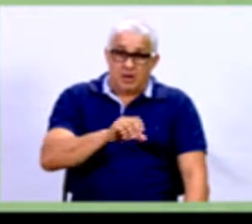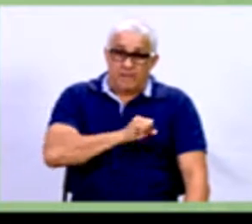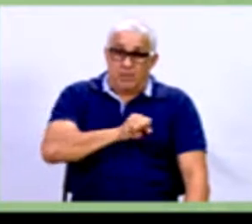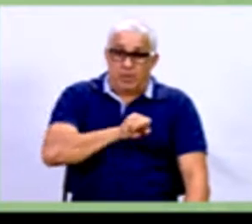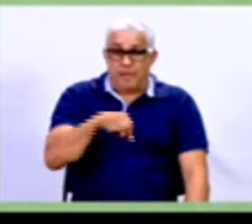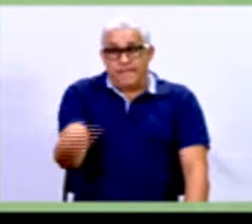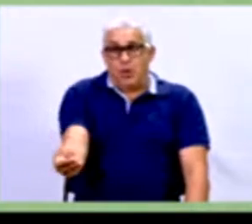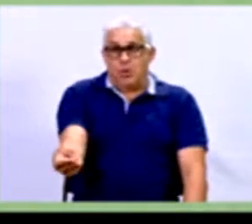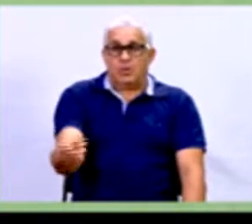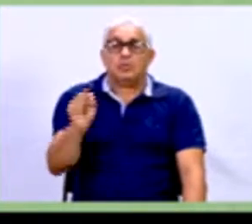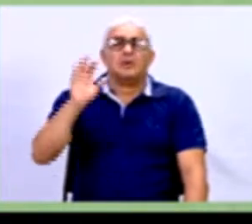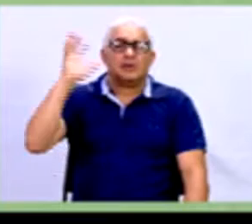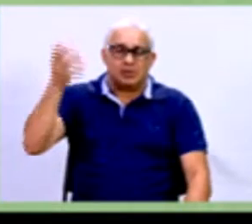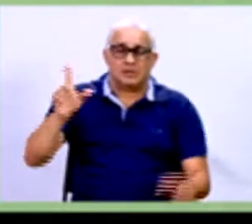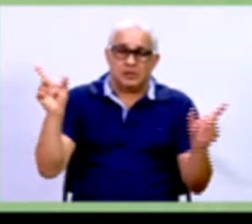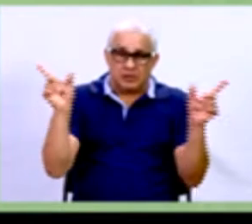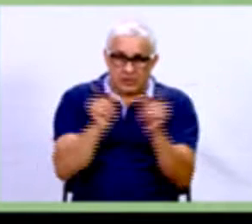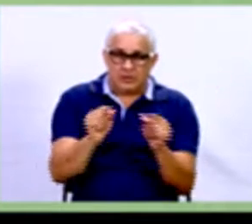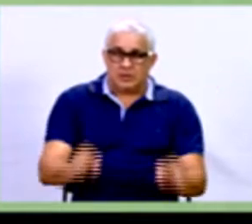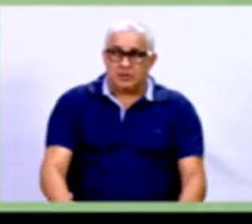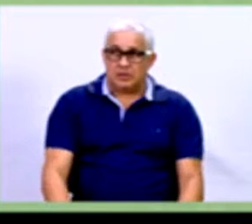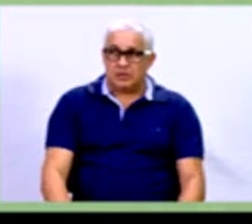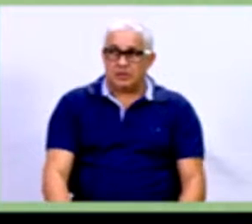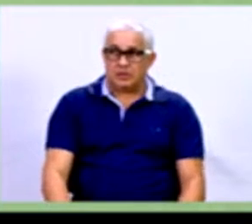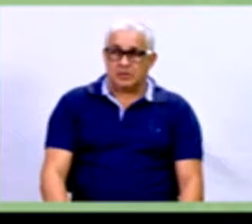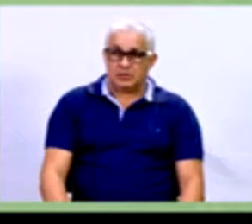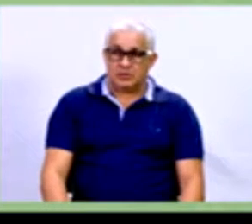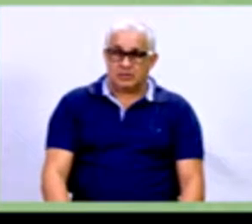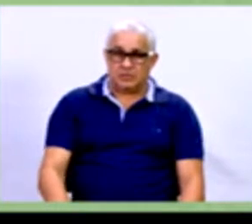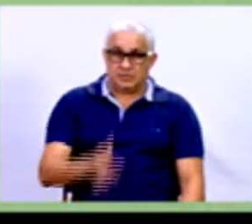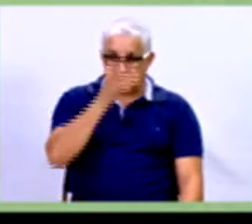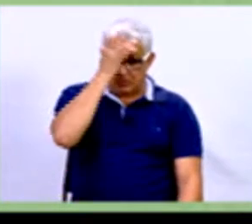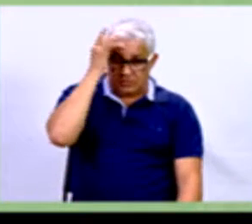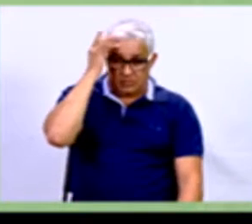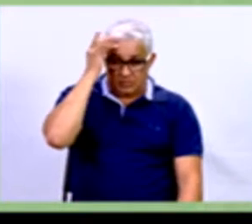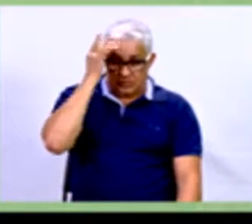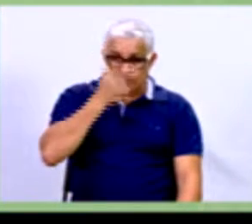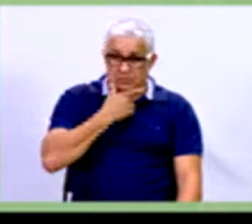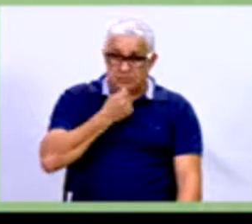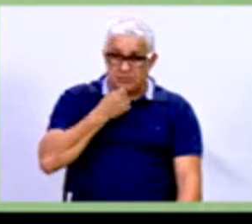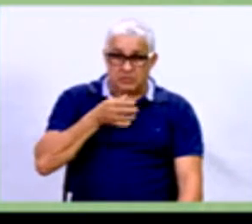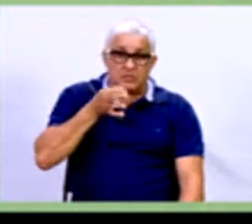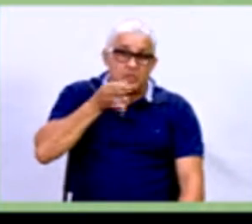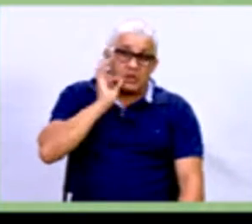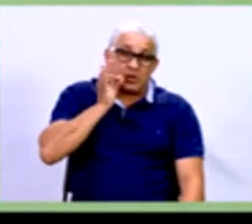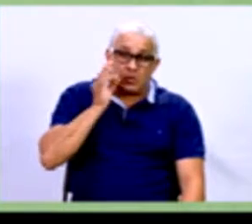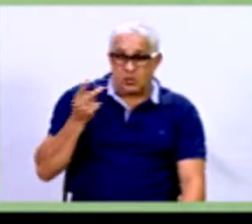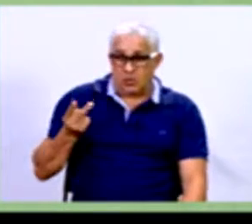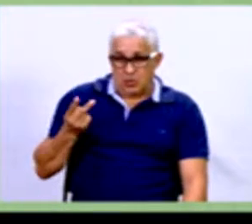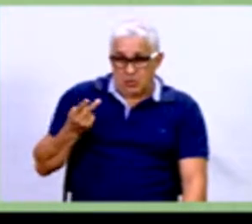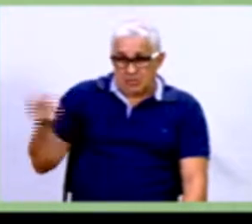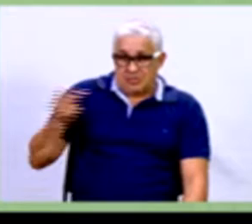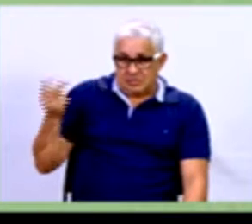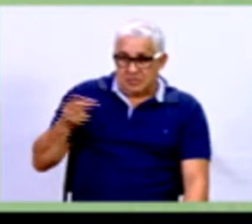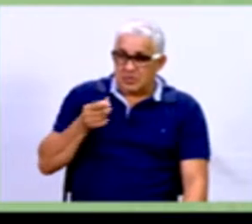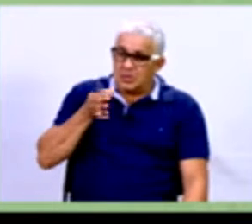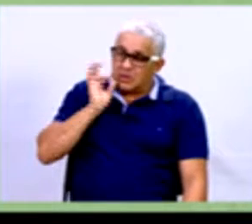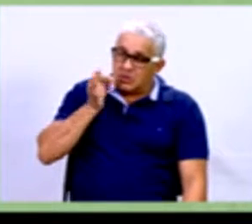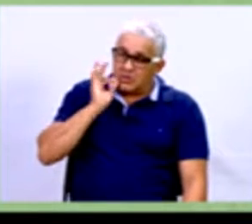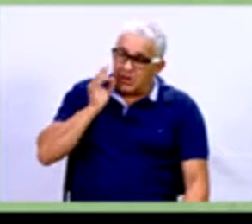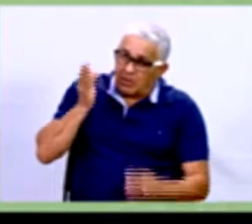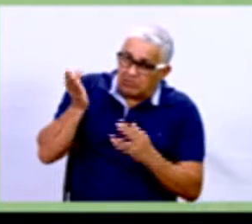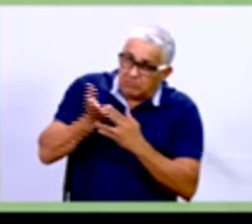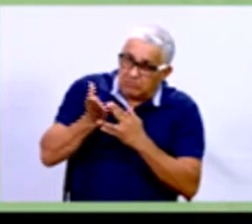um resumo para vocês. O cidadão, ele estava tomando café, os dois colegas estavam tomando café no intervalo